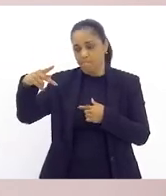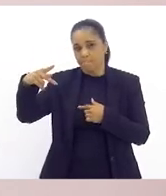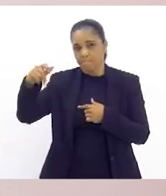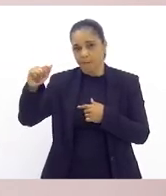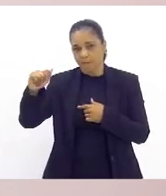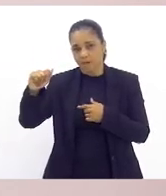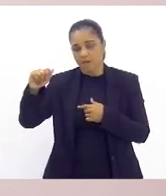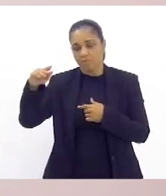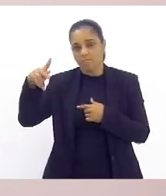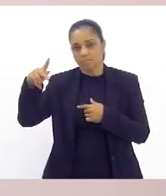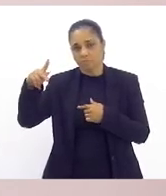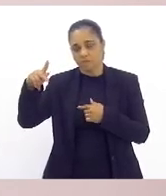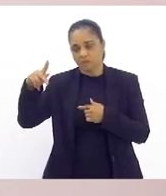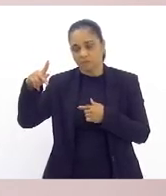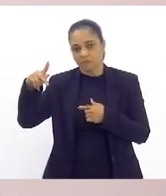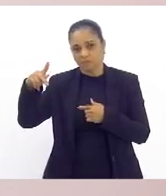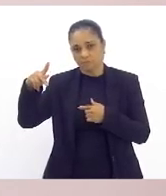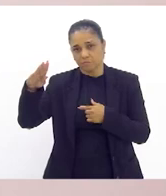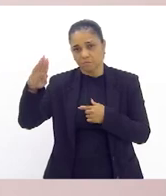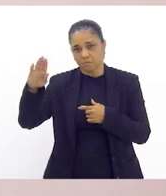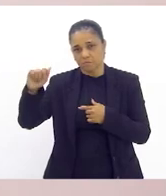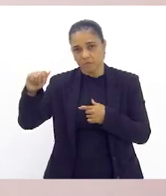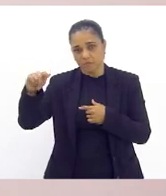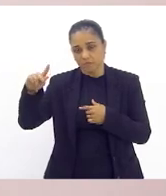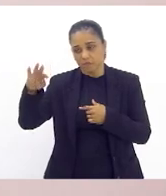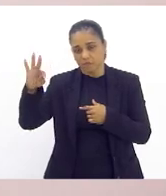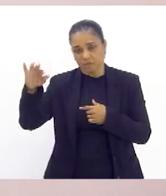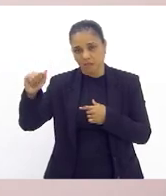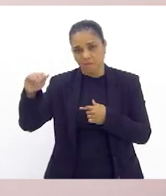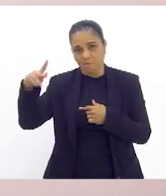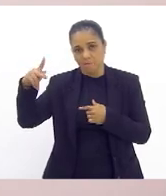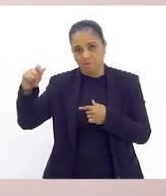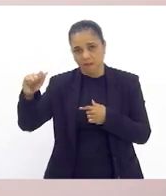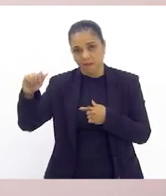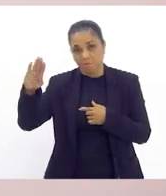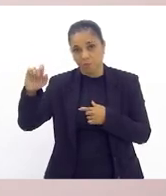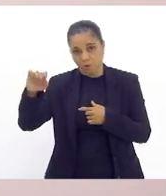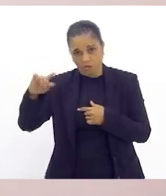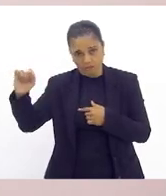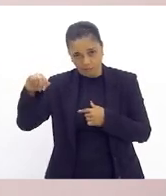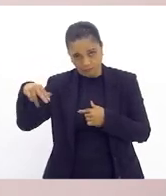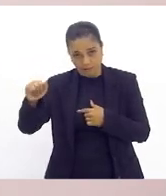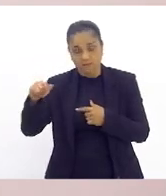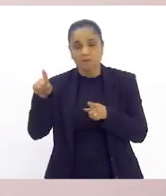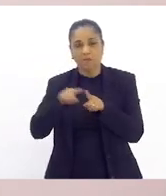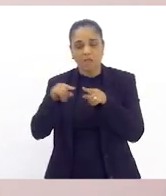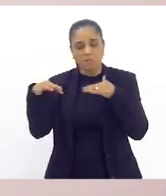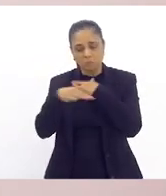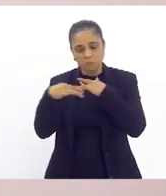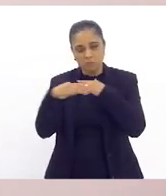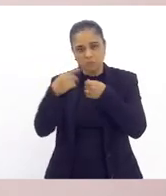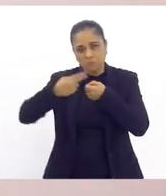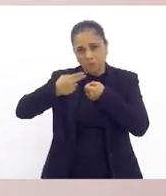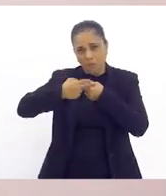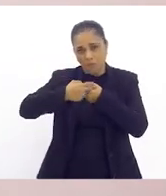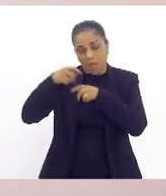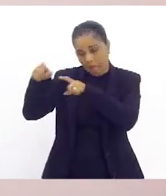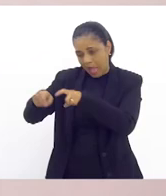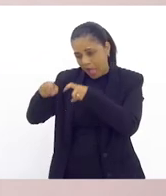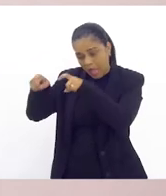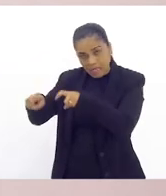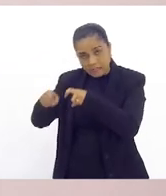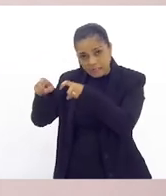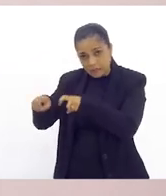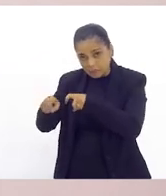da cidade de vossa excelência né Deputado Senhor conhece muito bem e o município agrícola basicamente agrícola